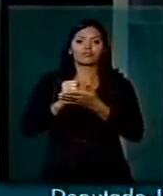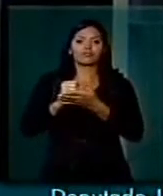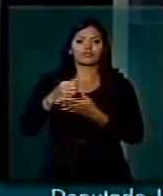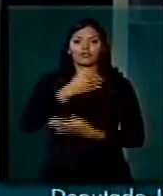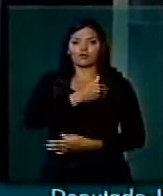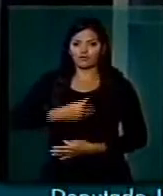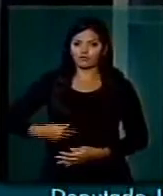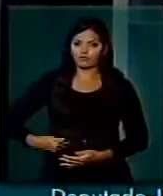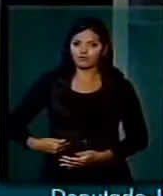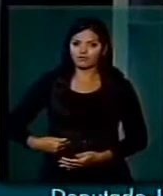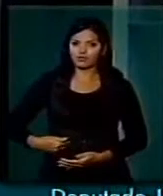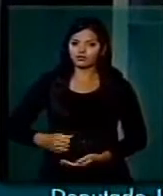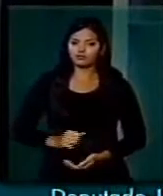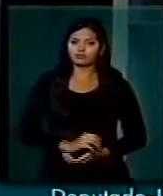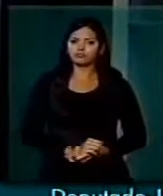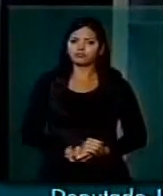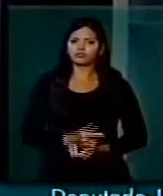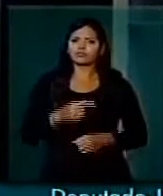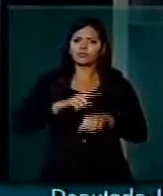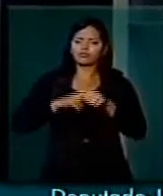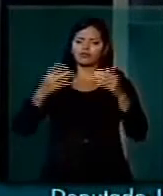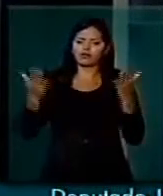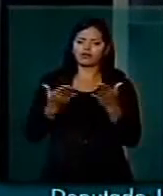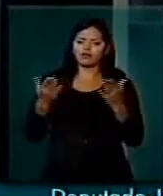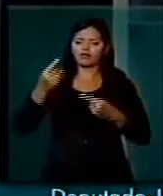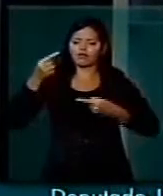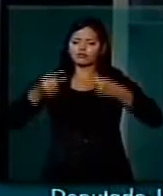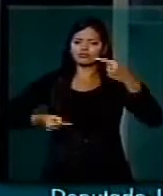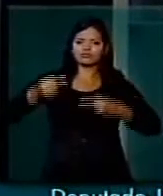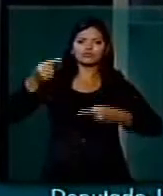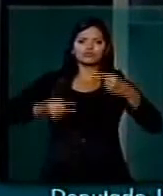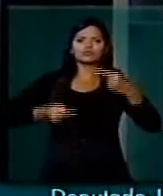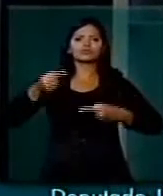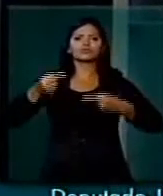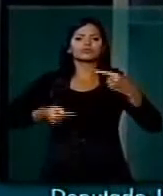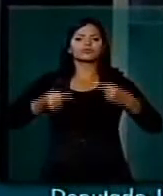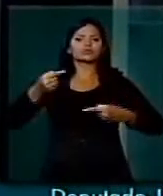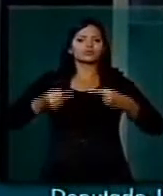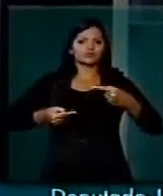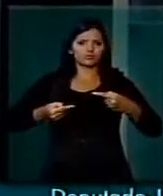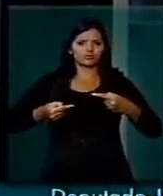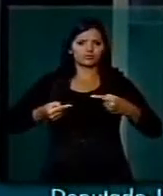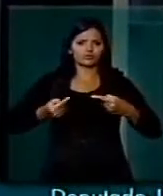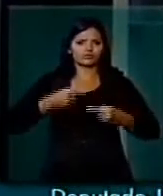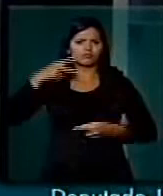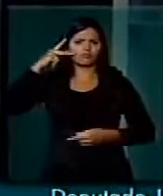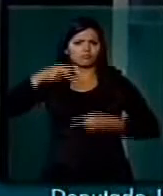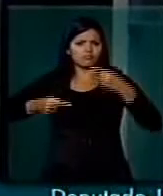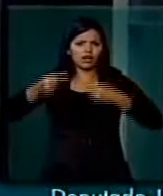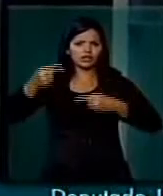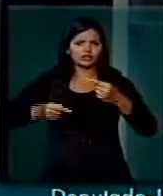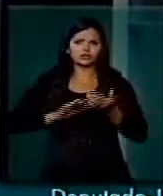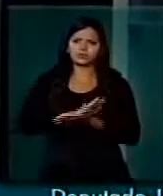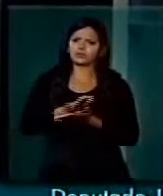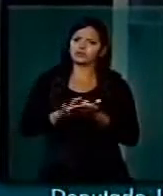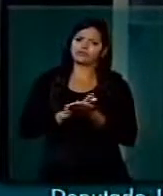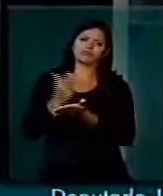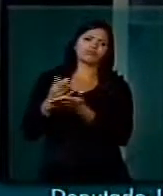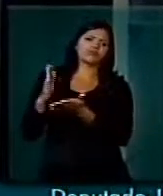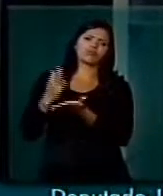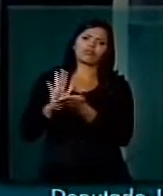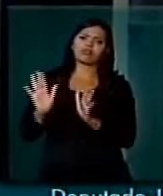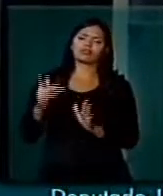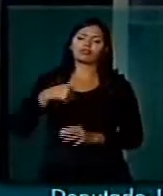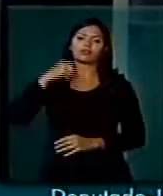do governo. O momento não cabe discutir posições ideológicas, partidárias, enfim. Penso que